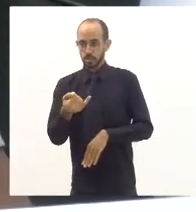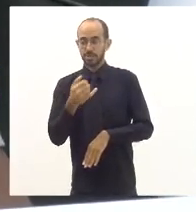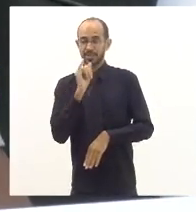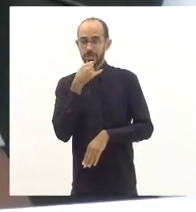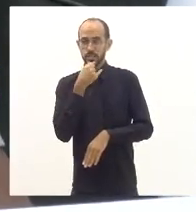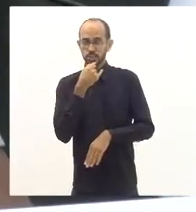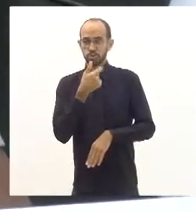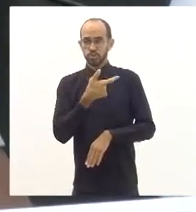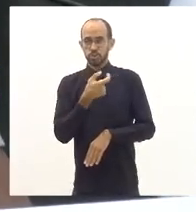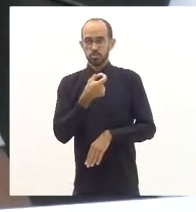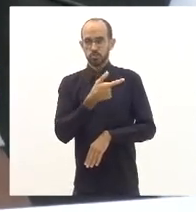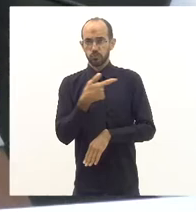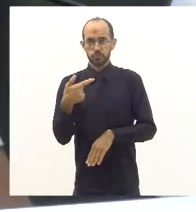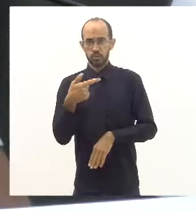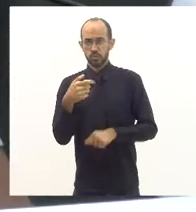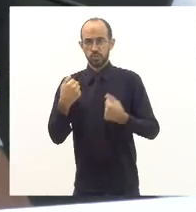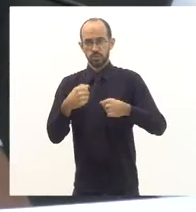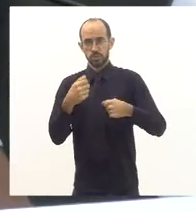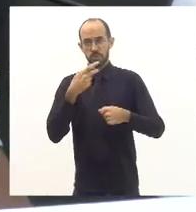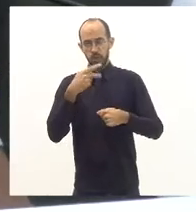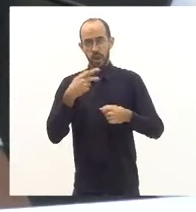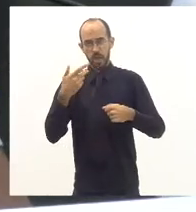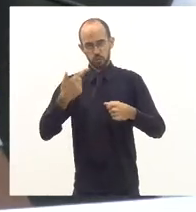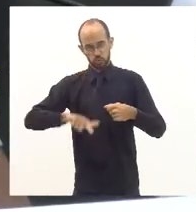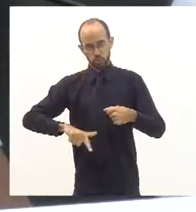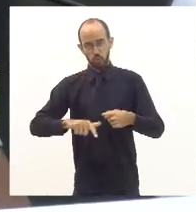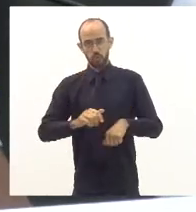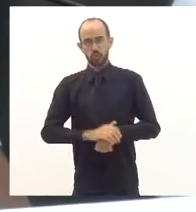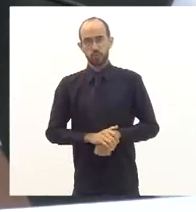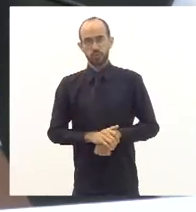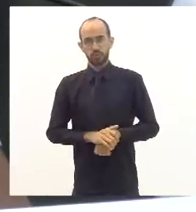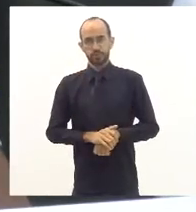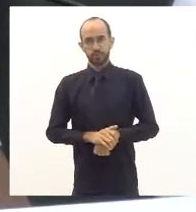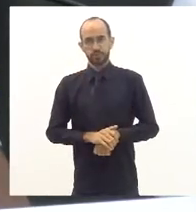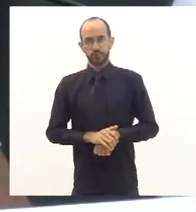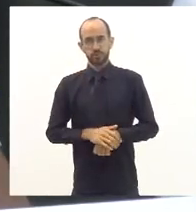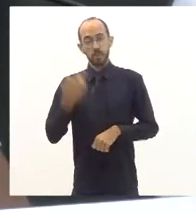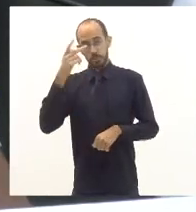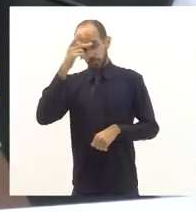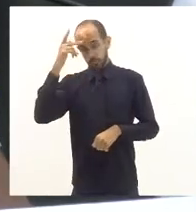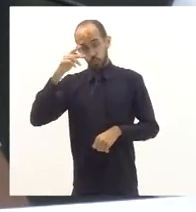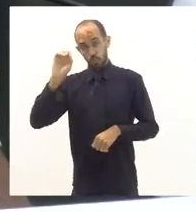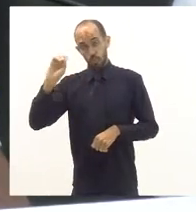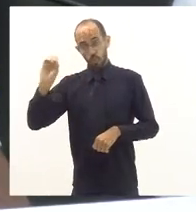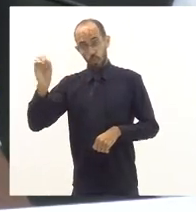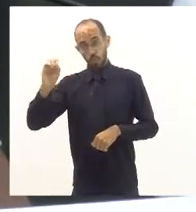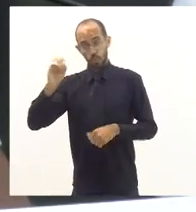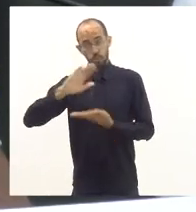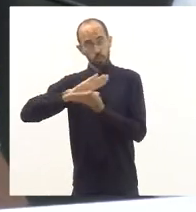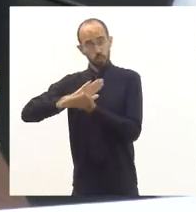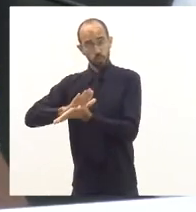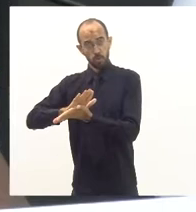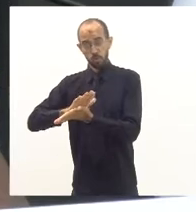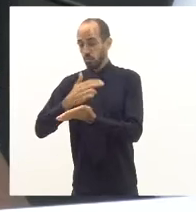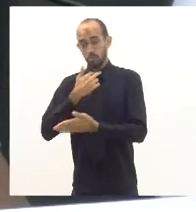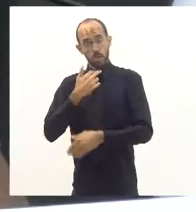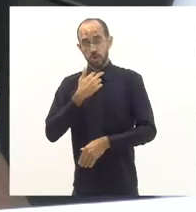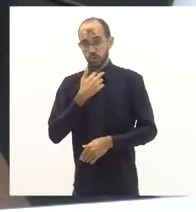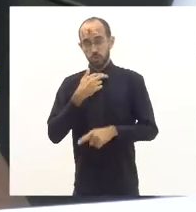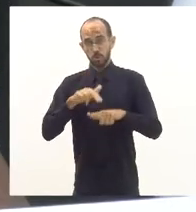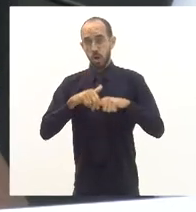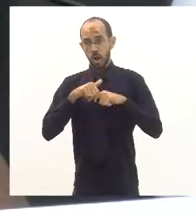isso. A gente ainda tenha que repetir que nenhuma pessoa pode ser discriminada, maltratada por causa da sua cor,